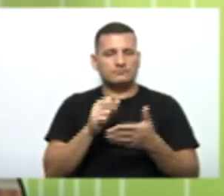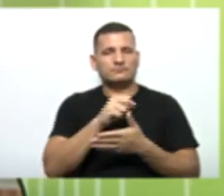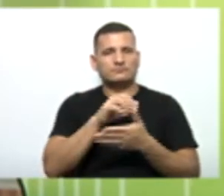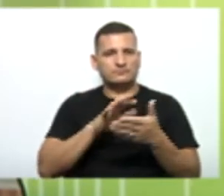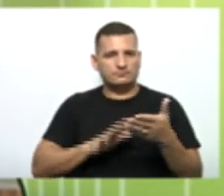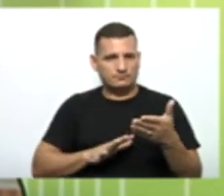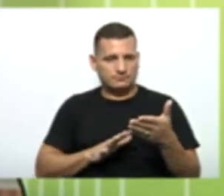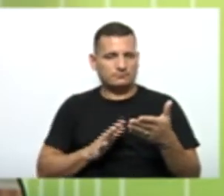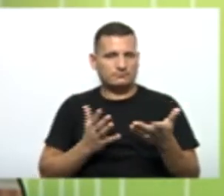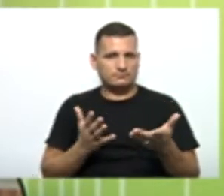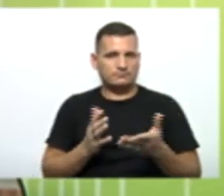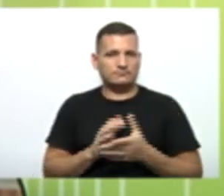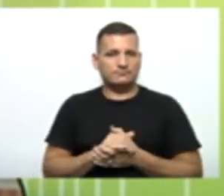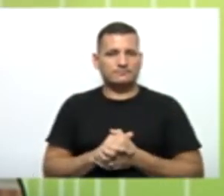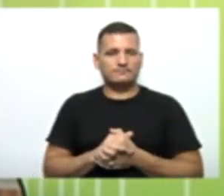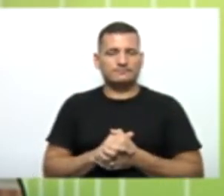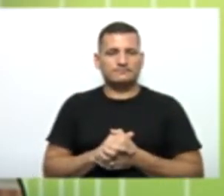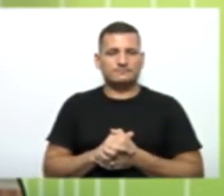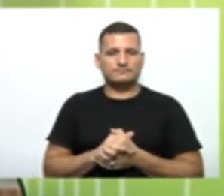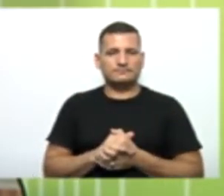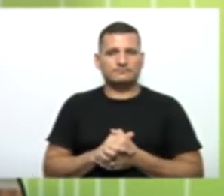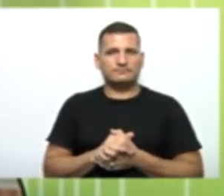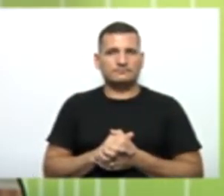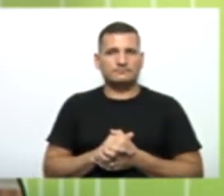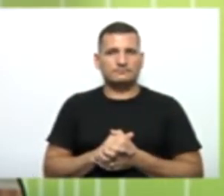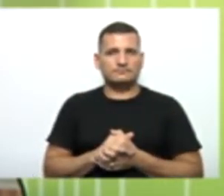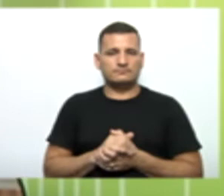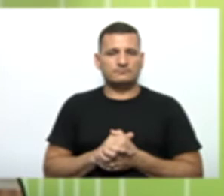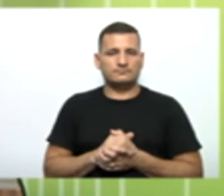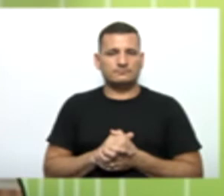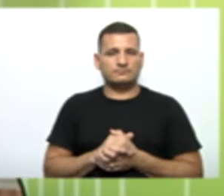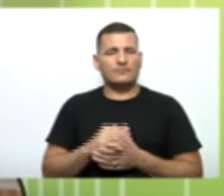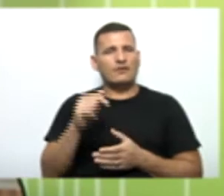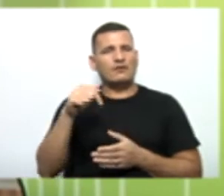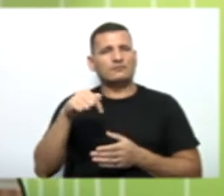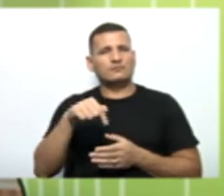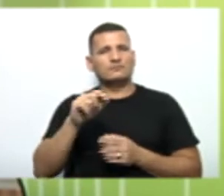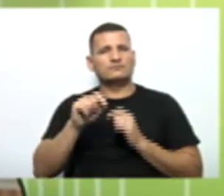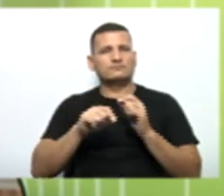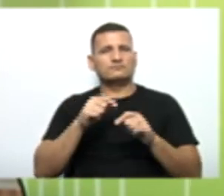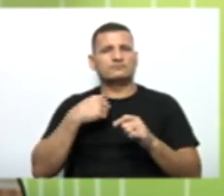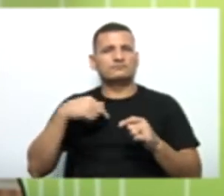atividade em sala. Aqui, né, o que nós vamos estar estudando é mais